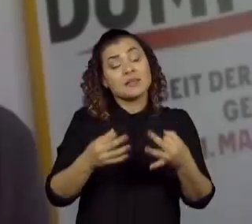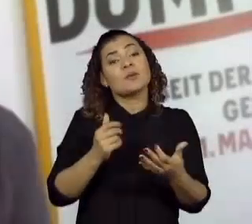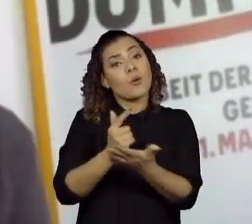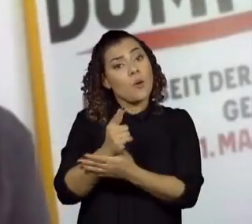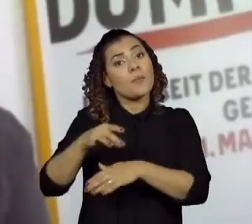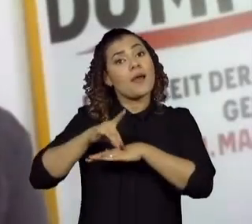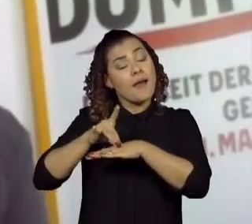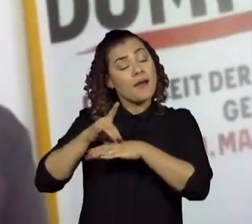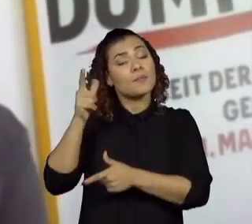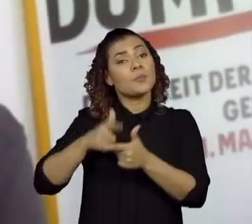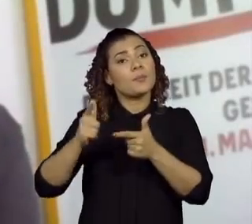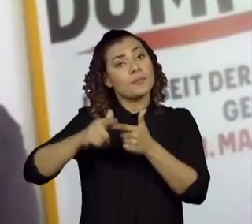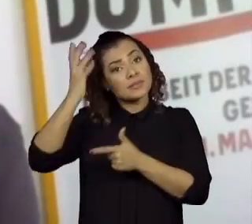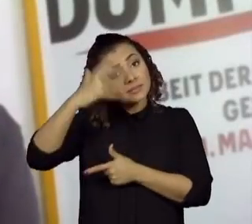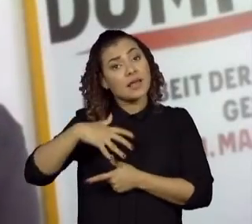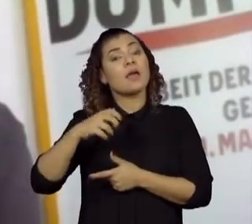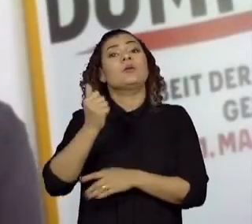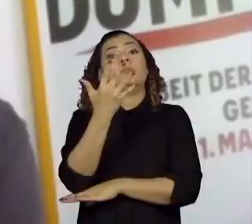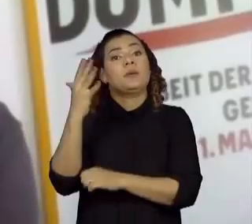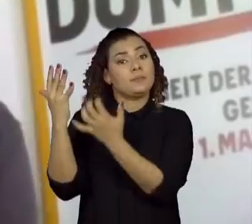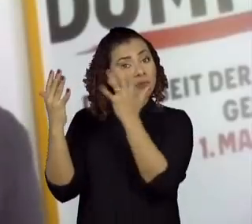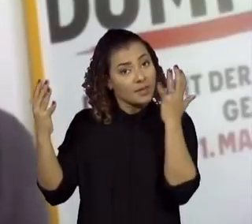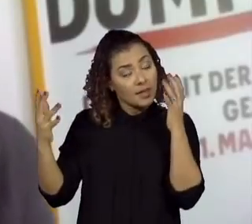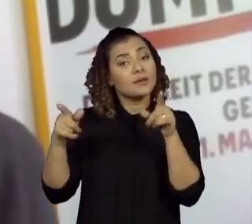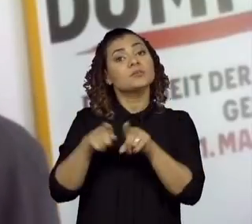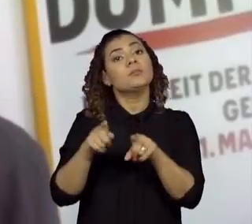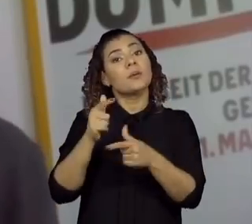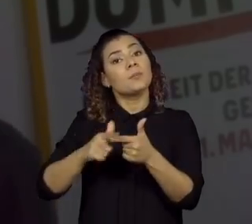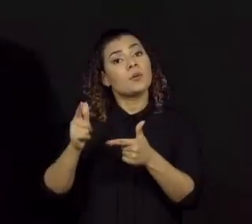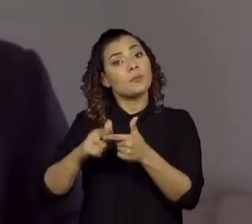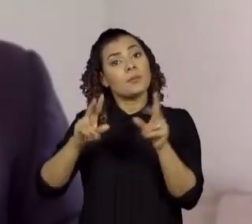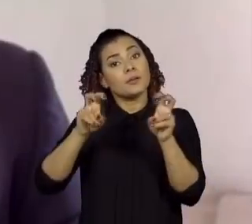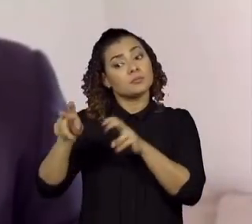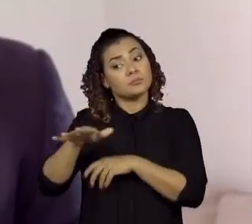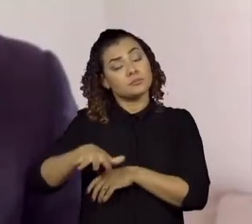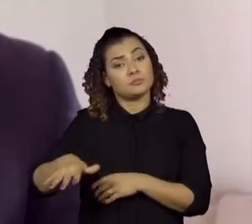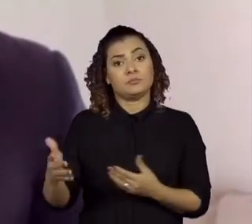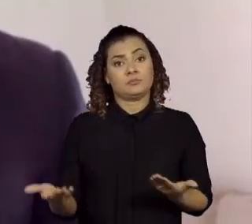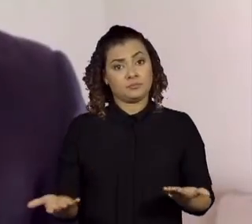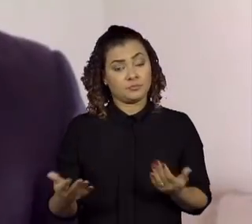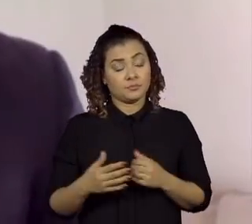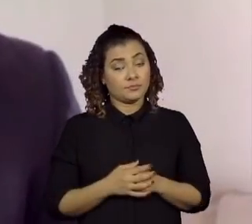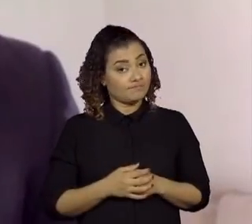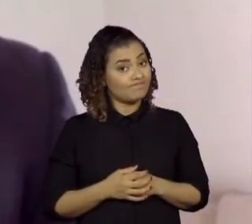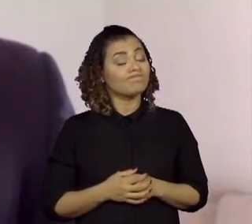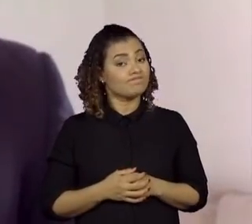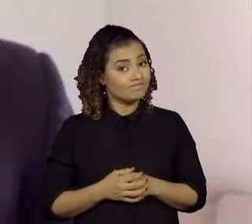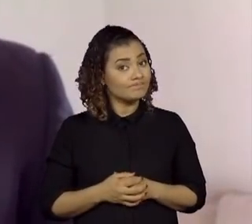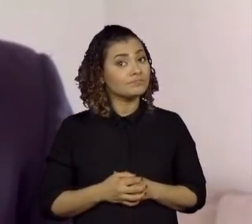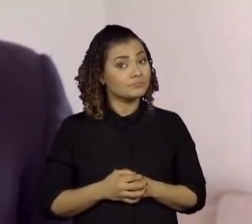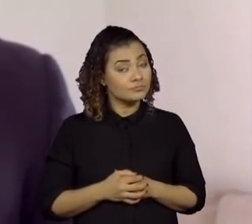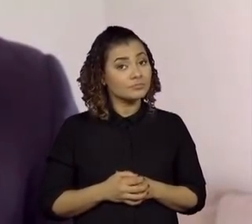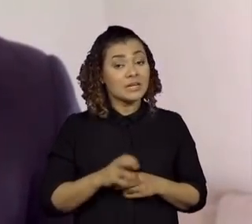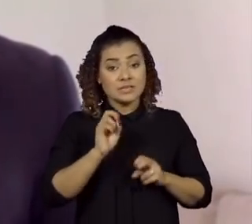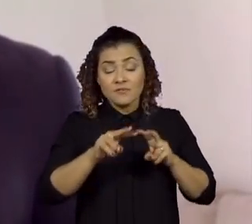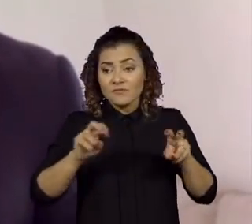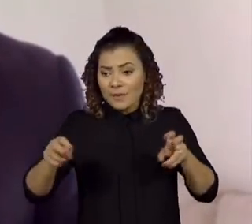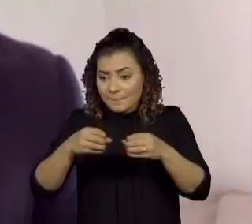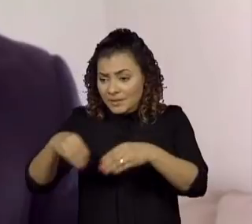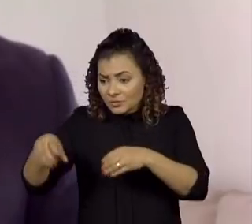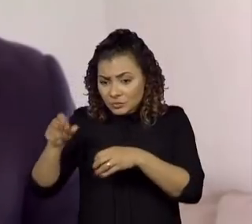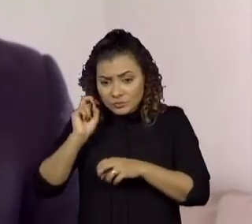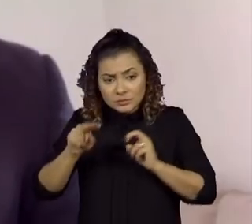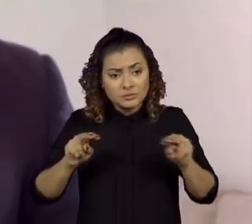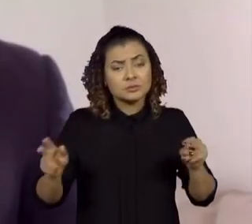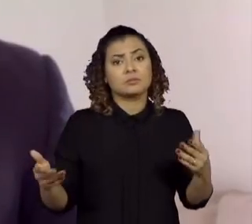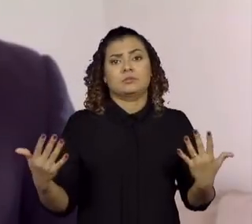esse problema relacionado para o meio ambiente e para as mudanças climáticas. Quando você afeta esse bem coletivo, você não está só